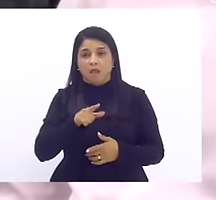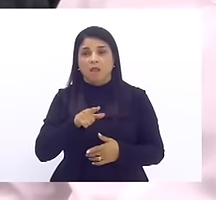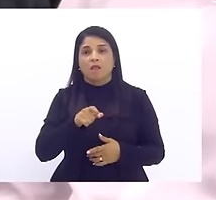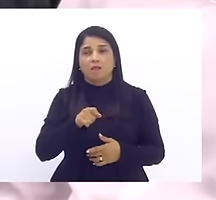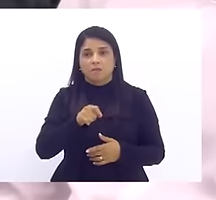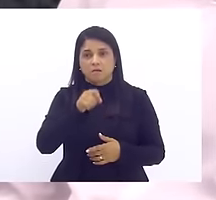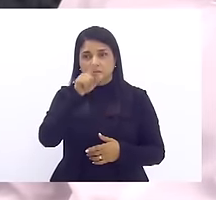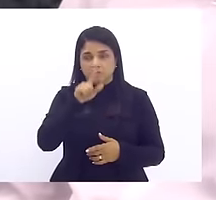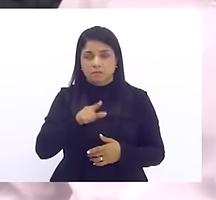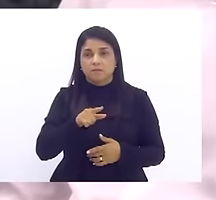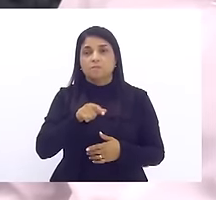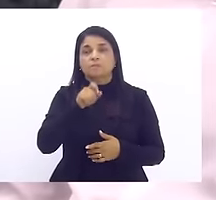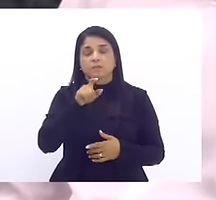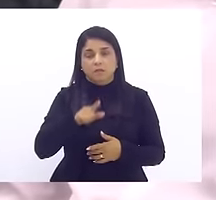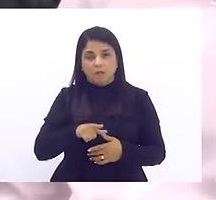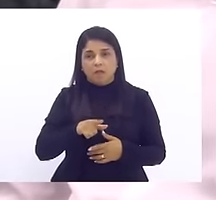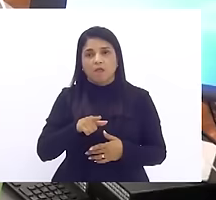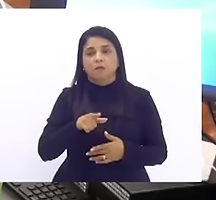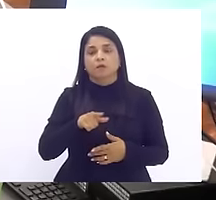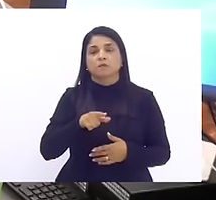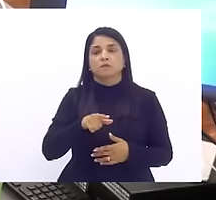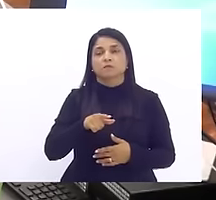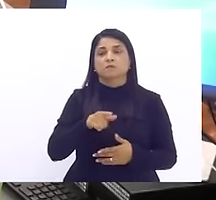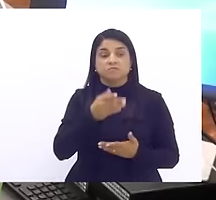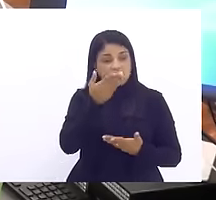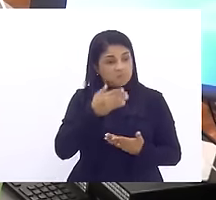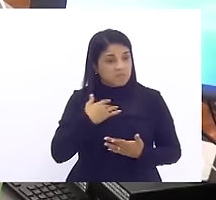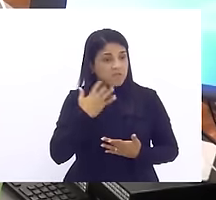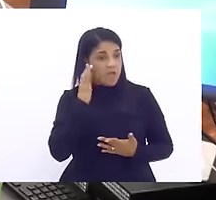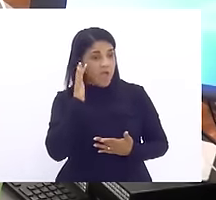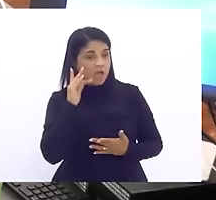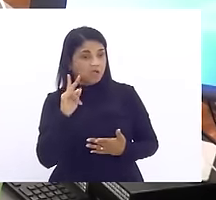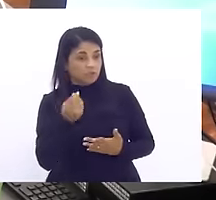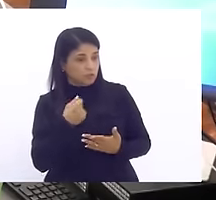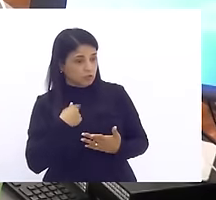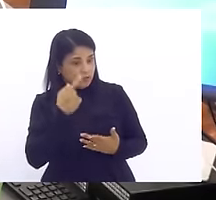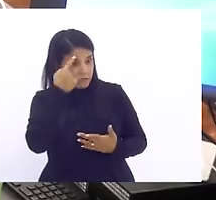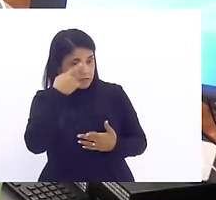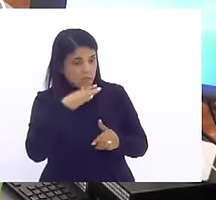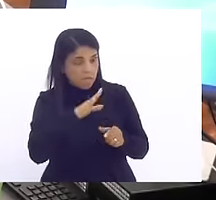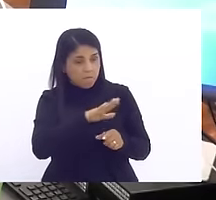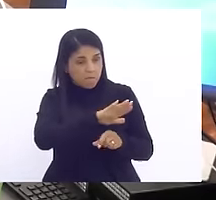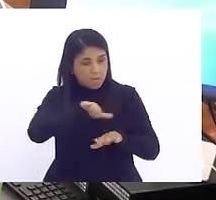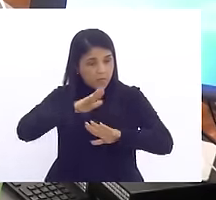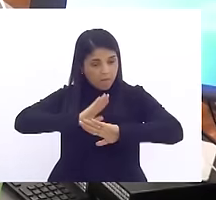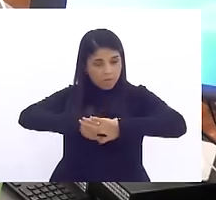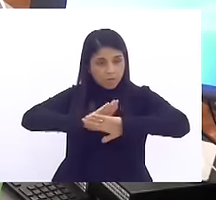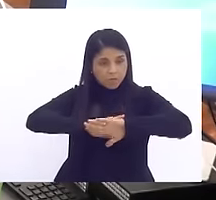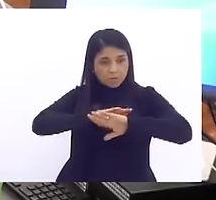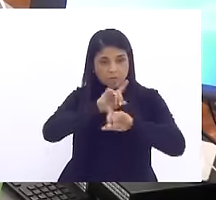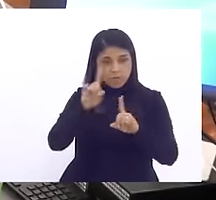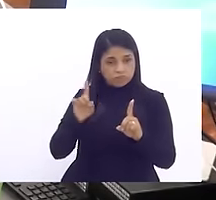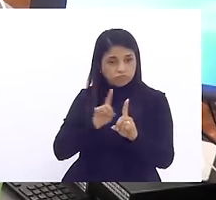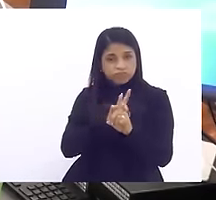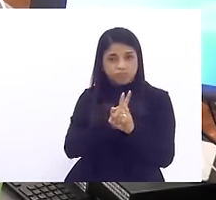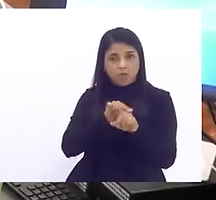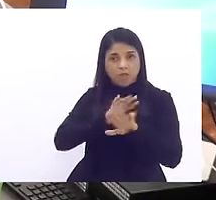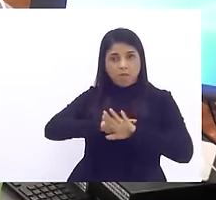nos deixa numa situação de achar que a senhora de repente tá operando para alguém que a senhora gostaria